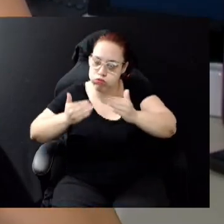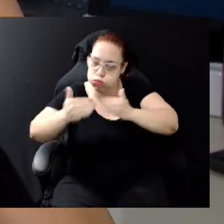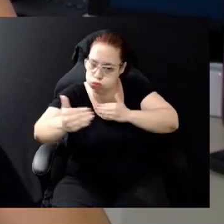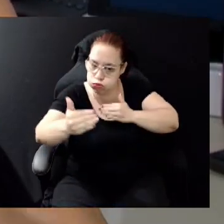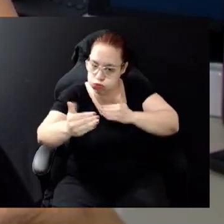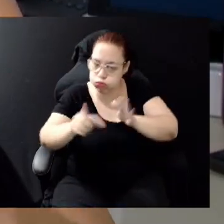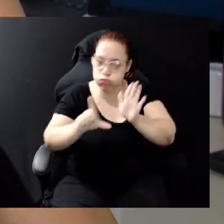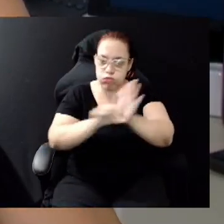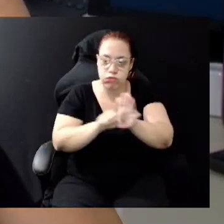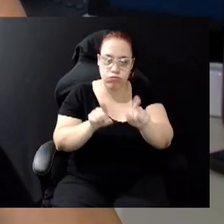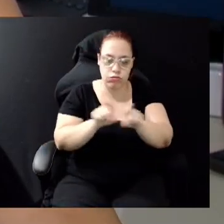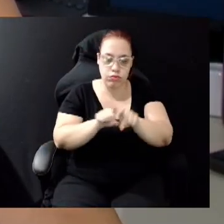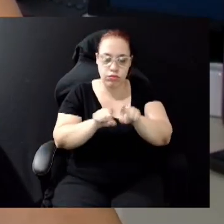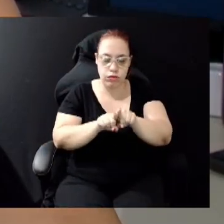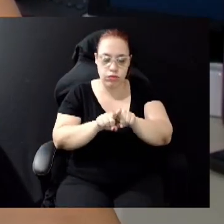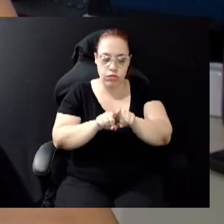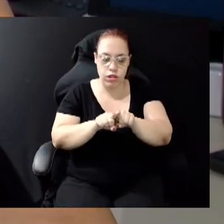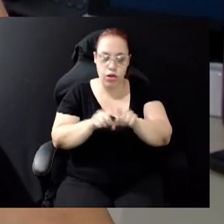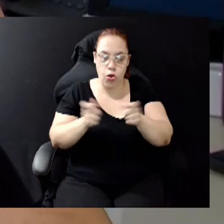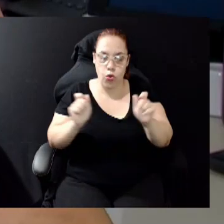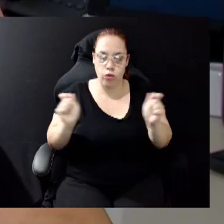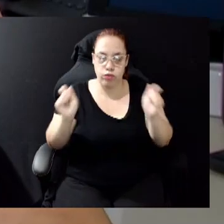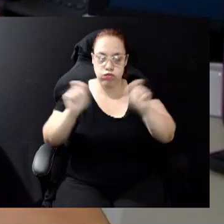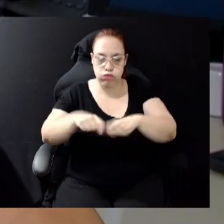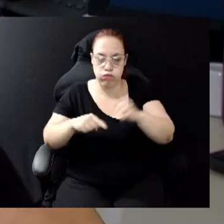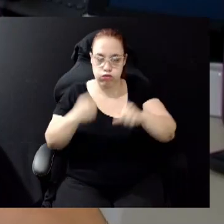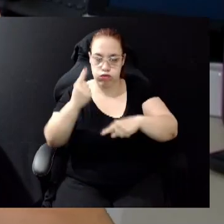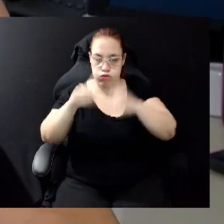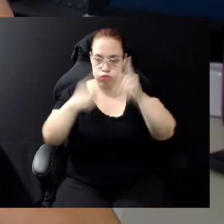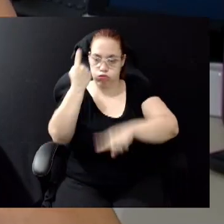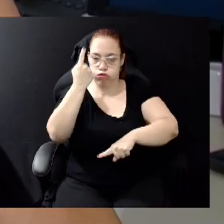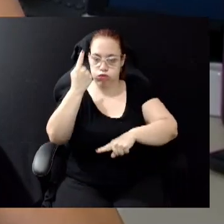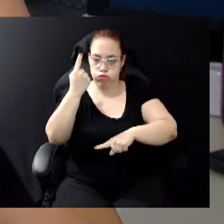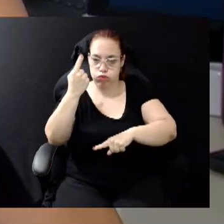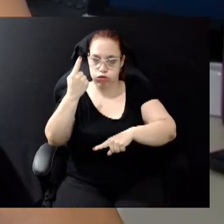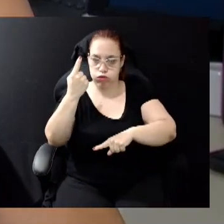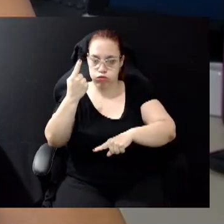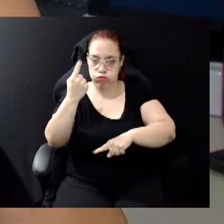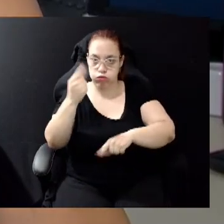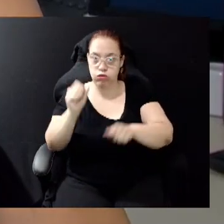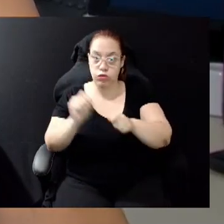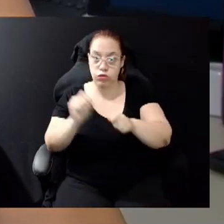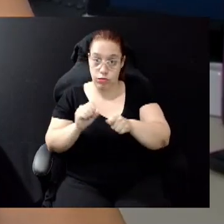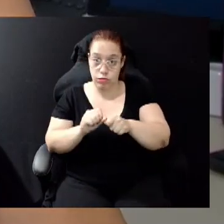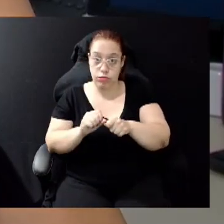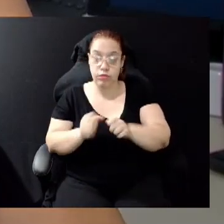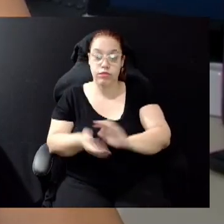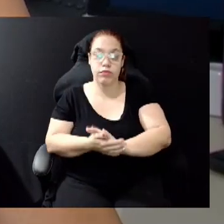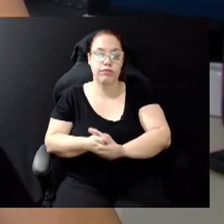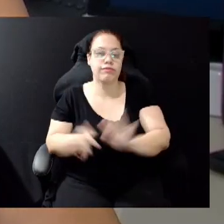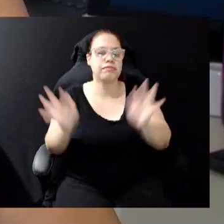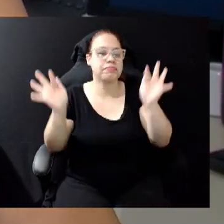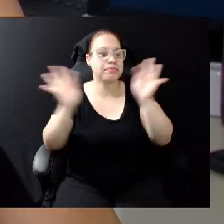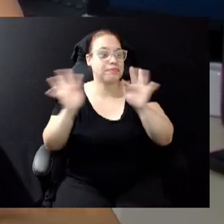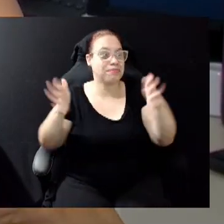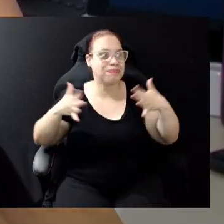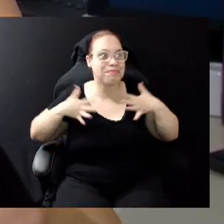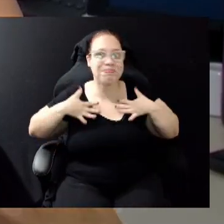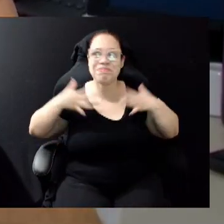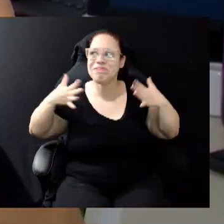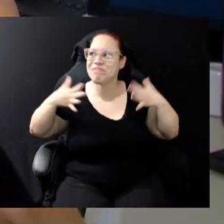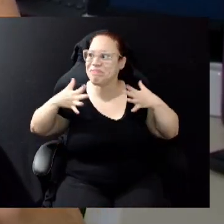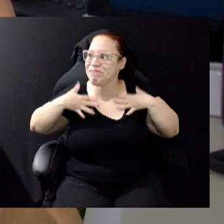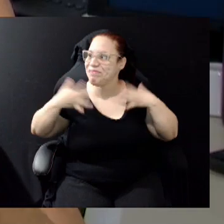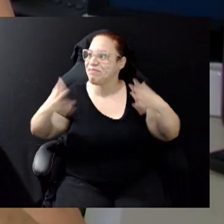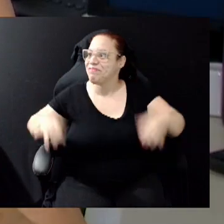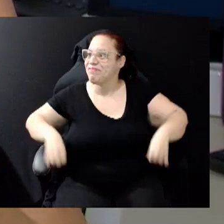também vai potencializar esse trabalho que já vem sendo feito. Então a gente fica muito animado e a gente